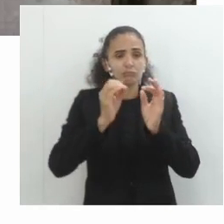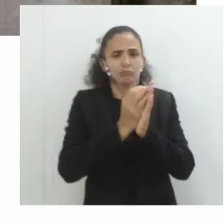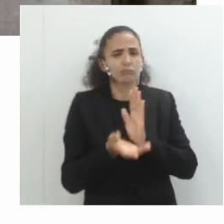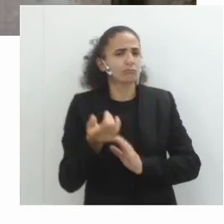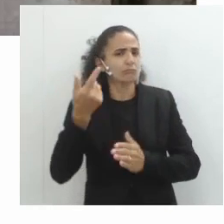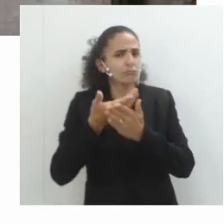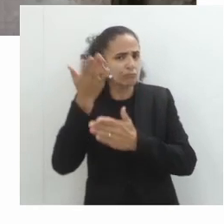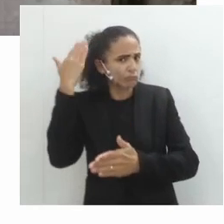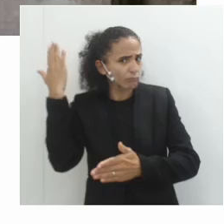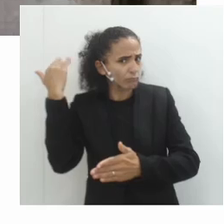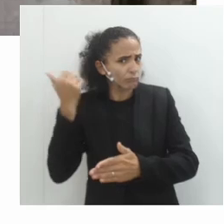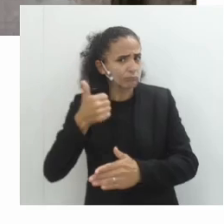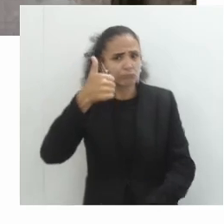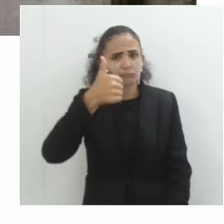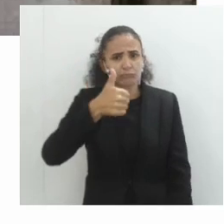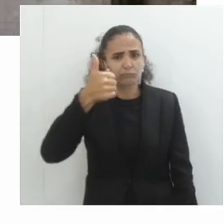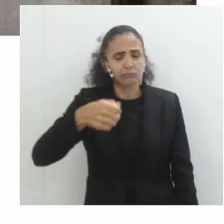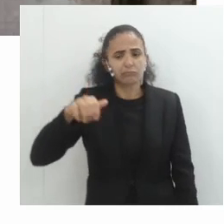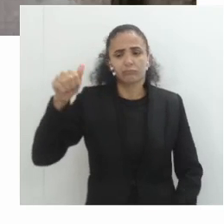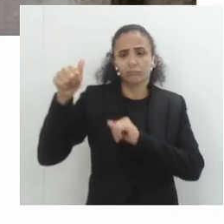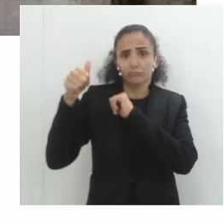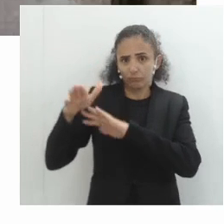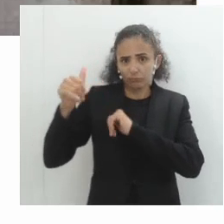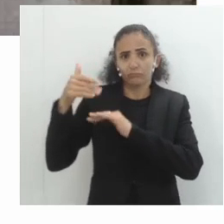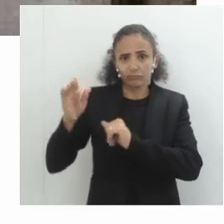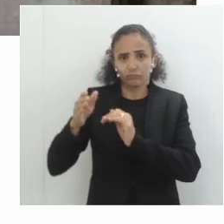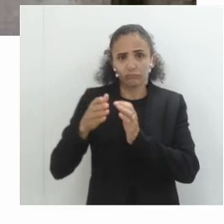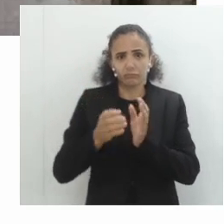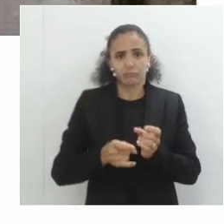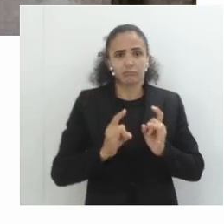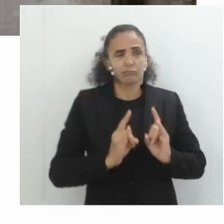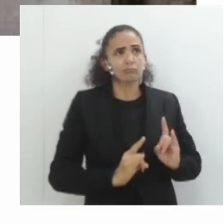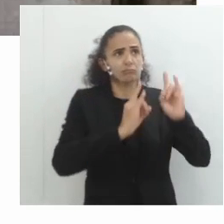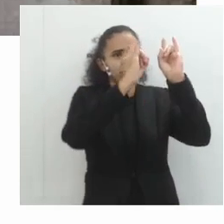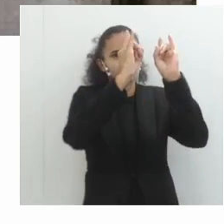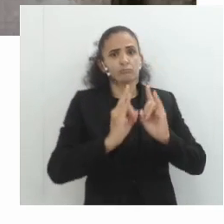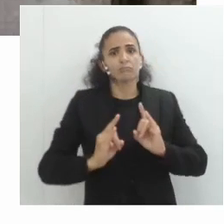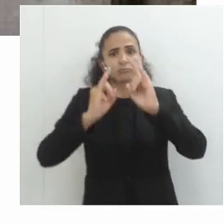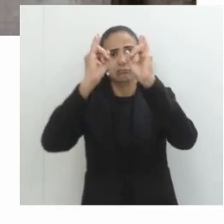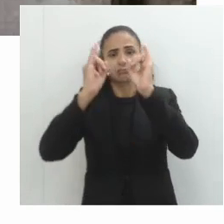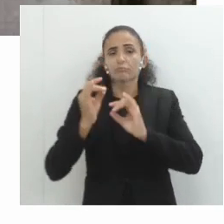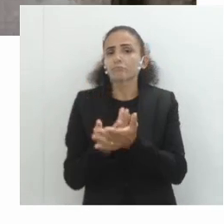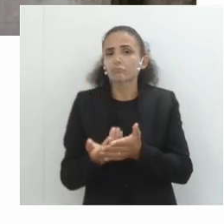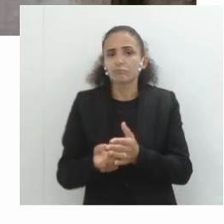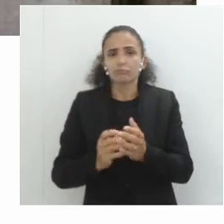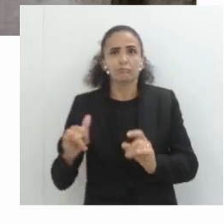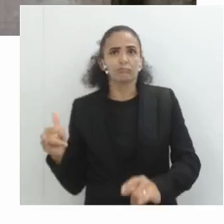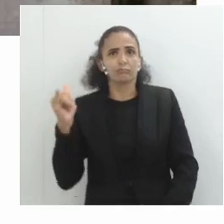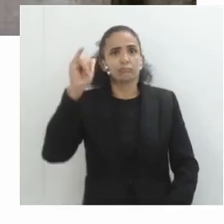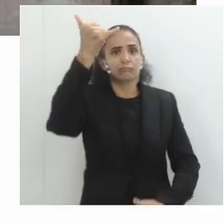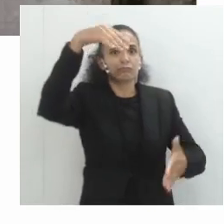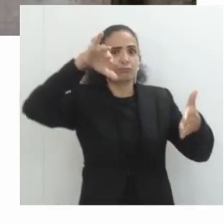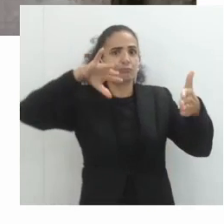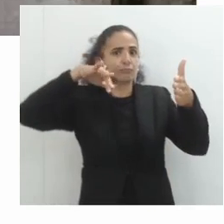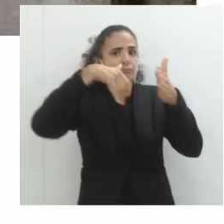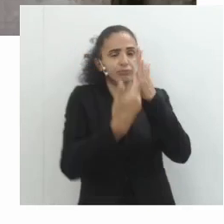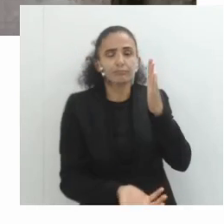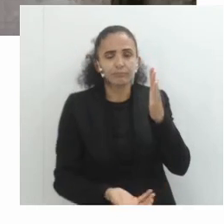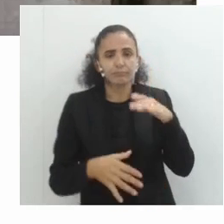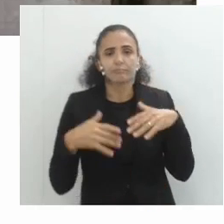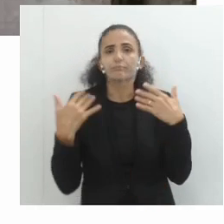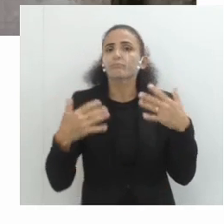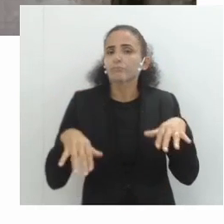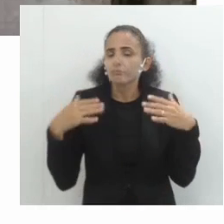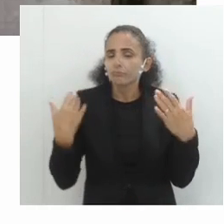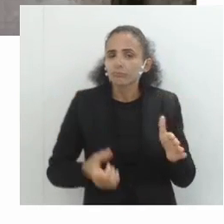lá no 11 de setembro. Então essa condição cria um conflito muito grande e até hoje esse marco do 11 de